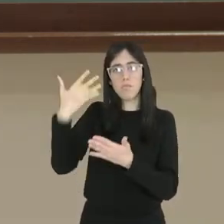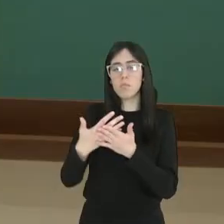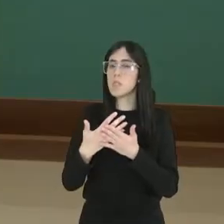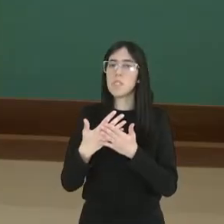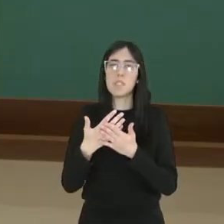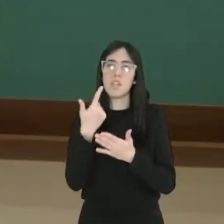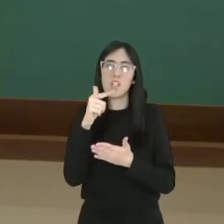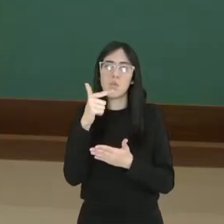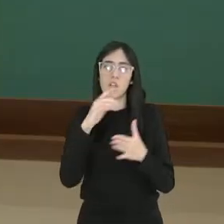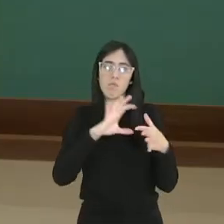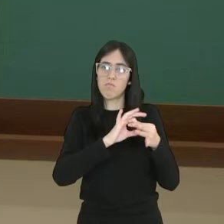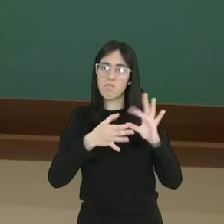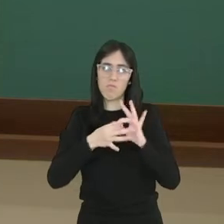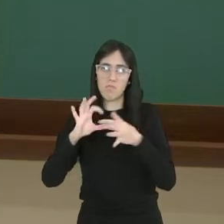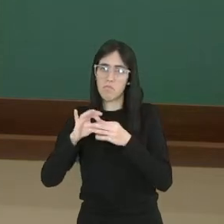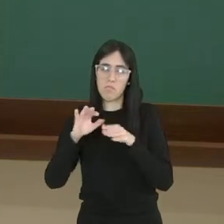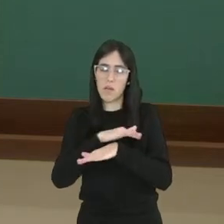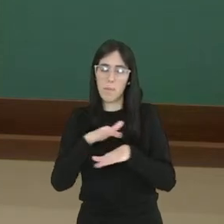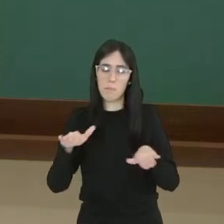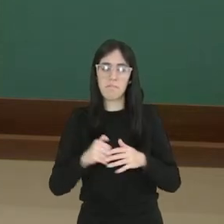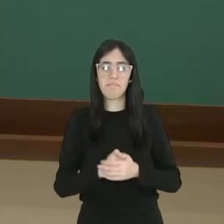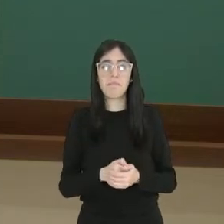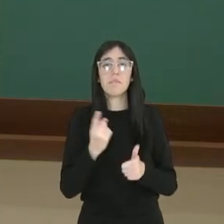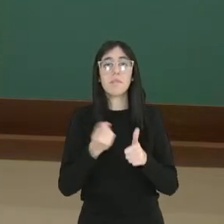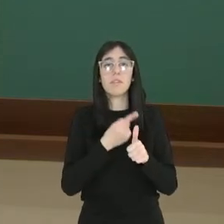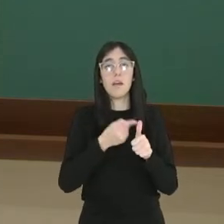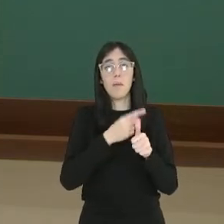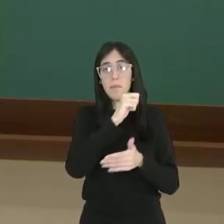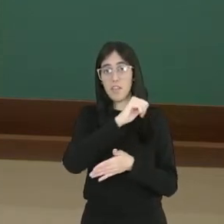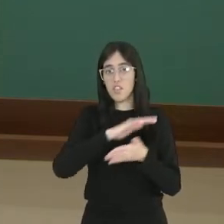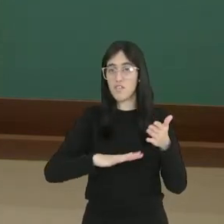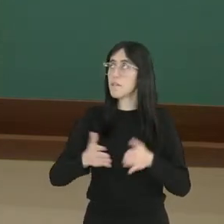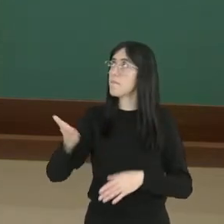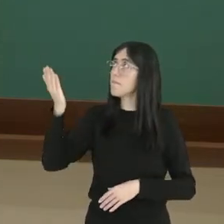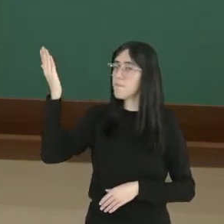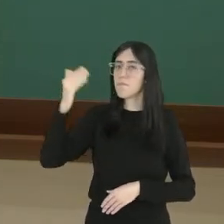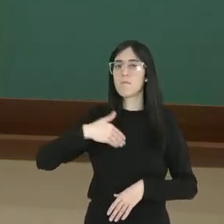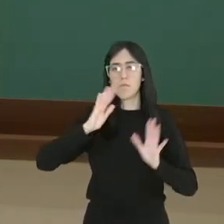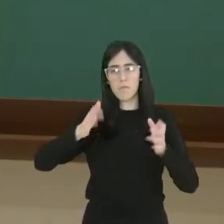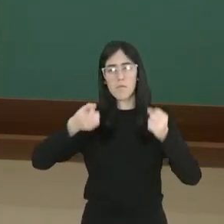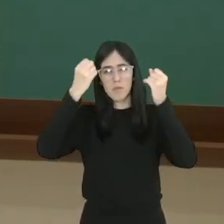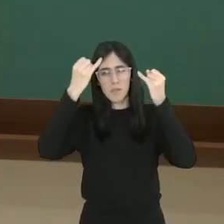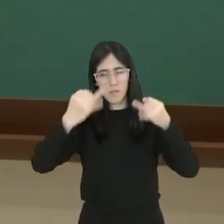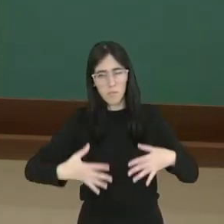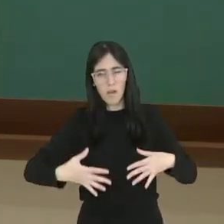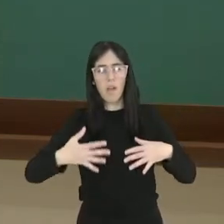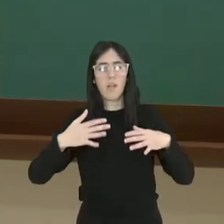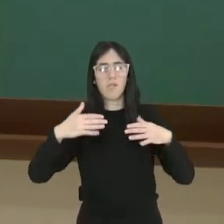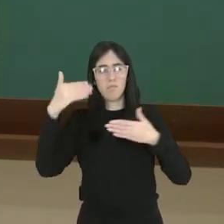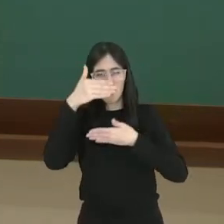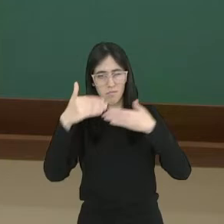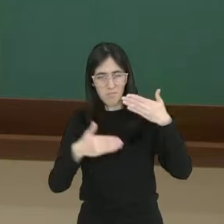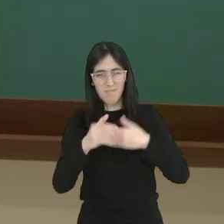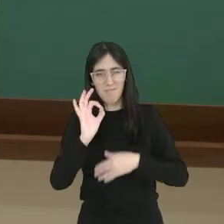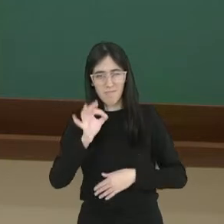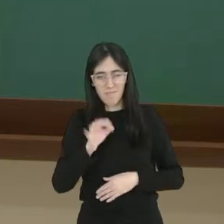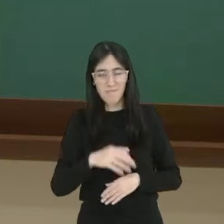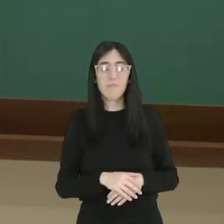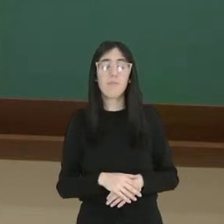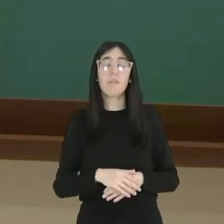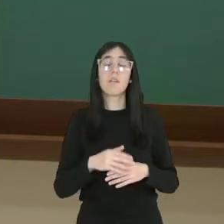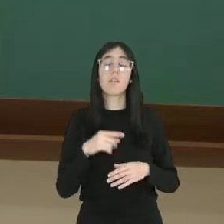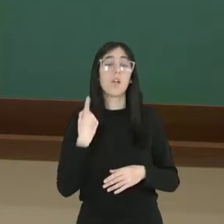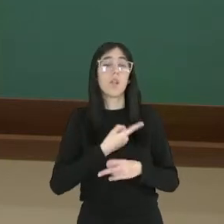Vamos para a nossa primeira atividade, então, pessoal. A partir do que observamos nos slides anteriores, percebemos que o